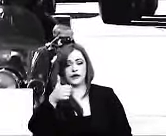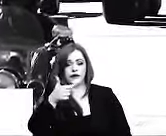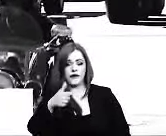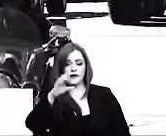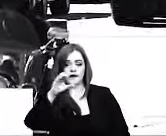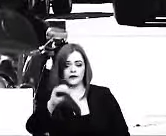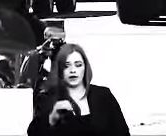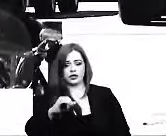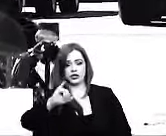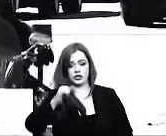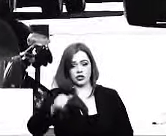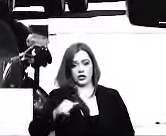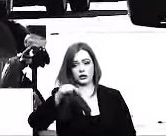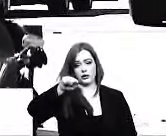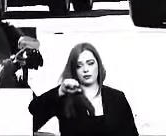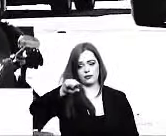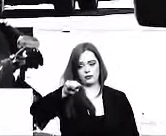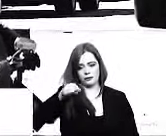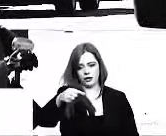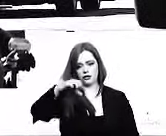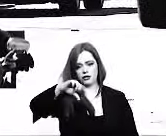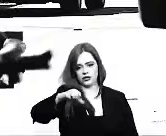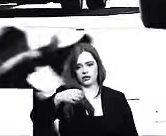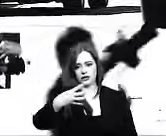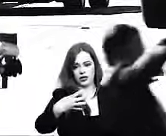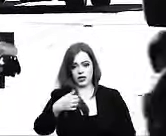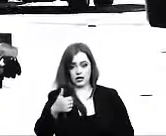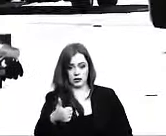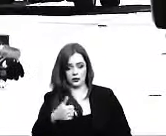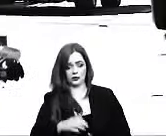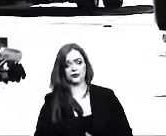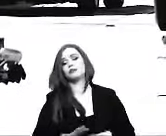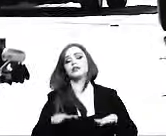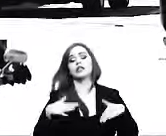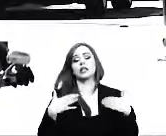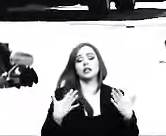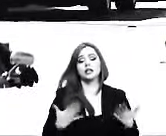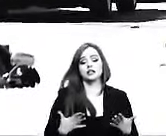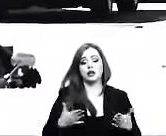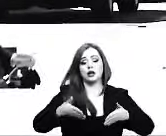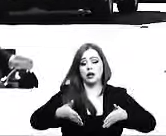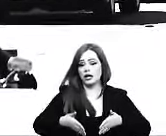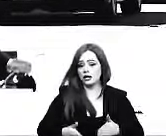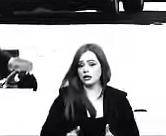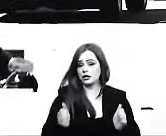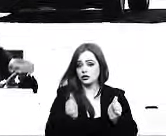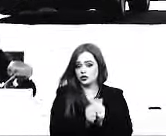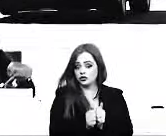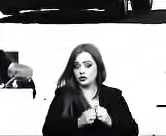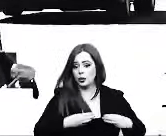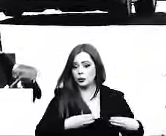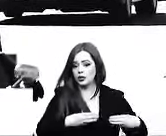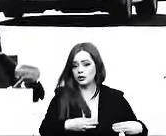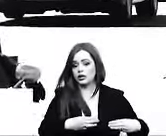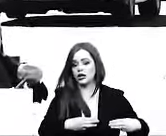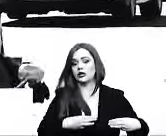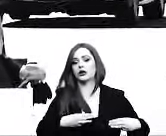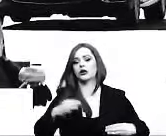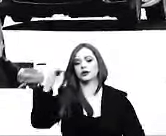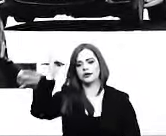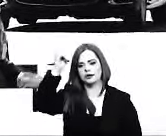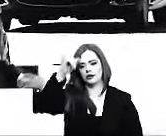num nível impensável como vice-presidente, imagina. A assessoria de imprensa informal, a